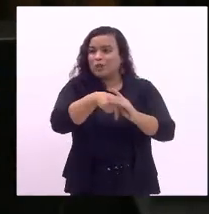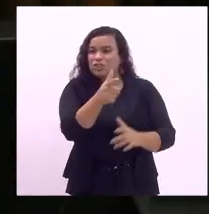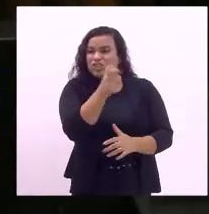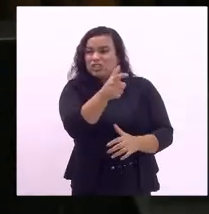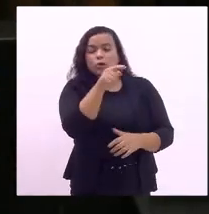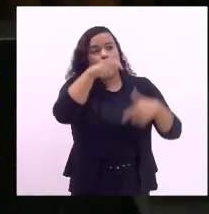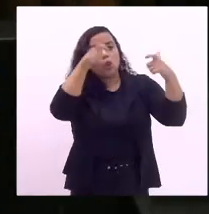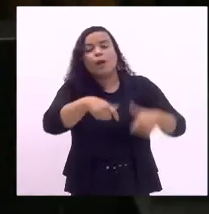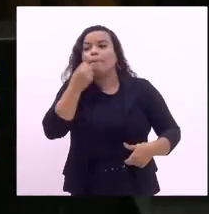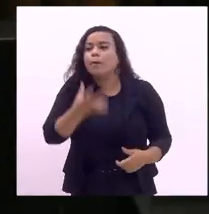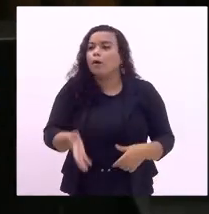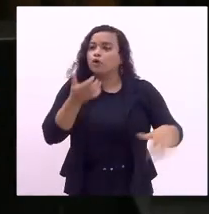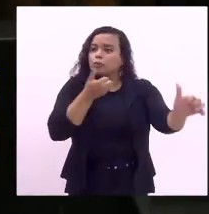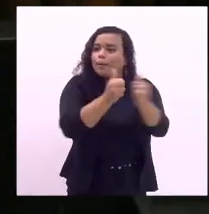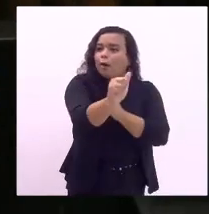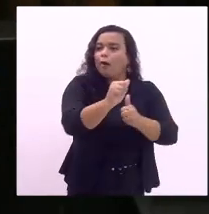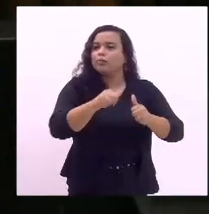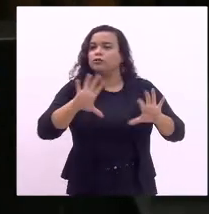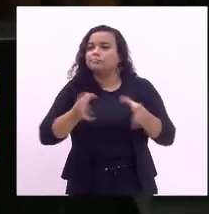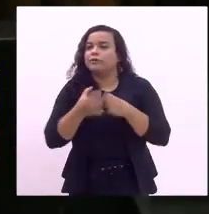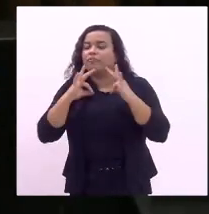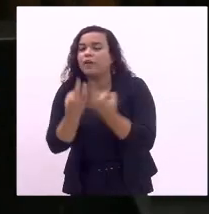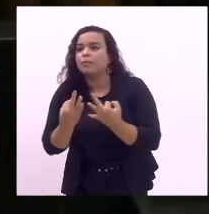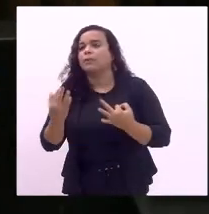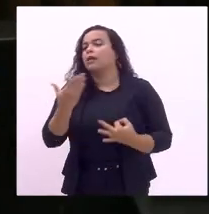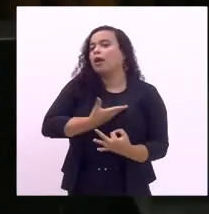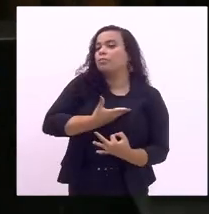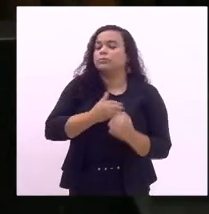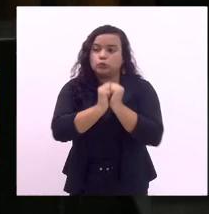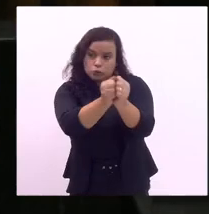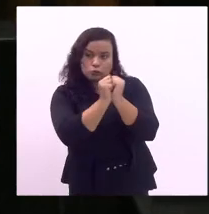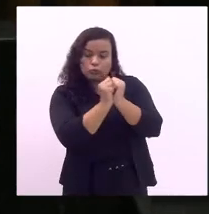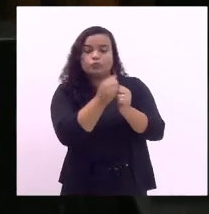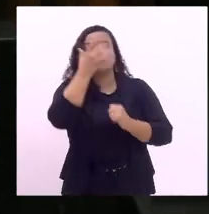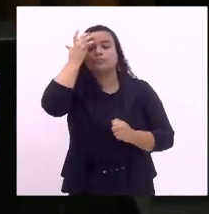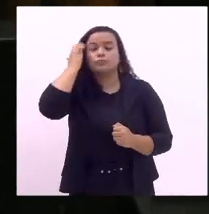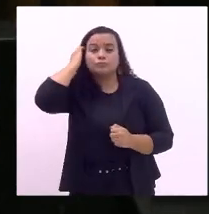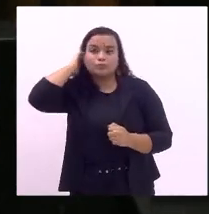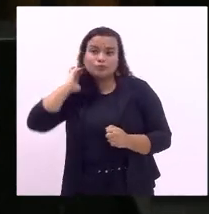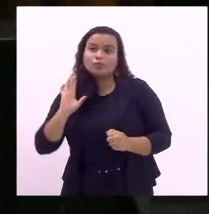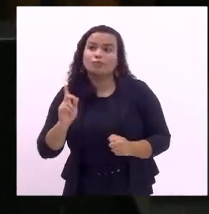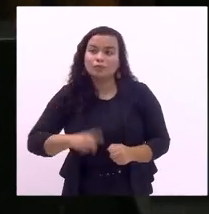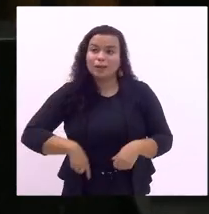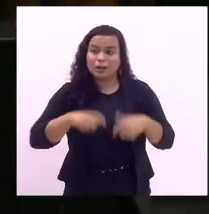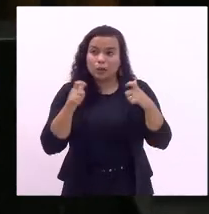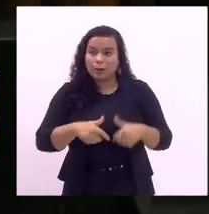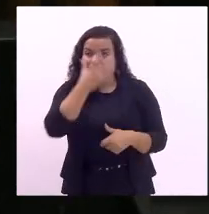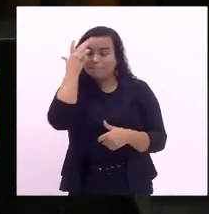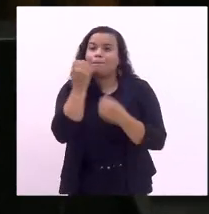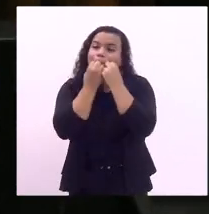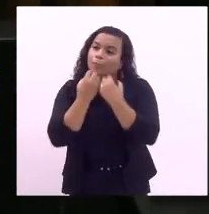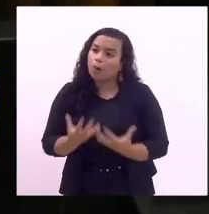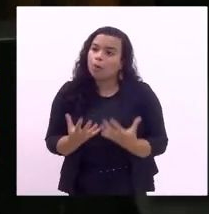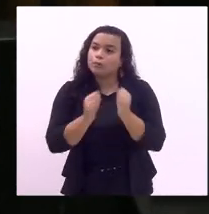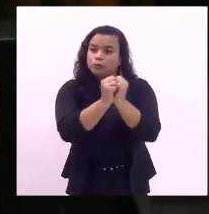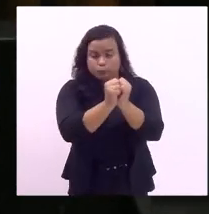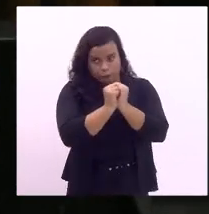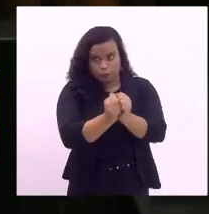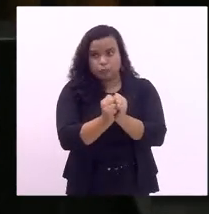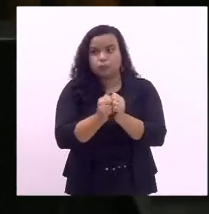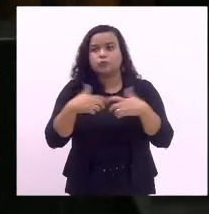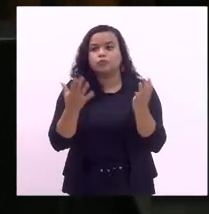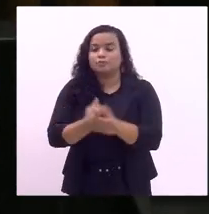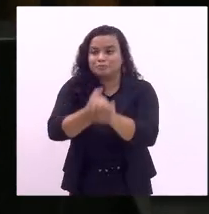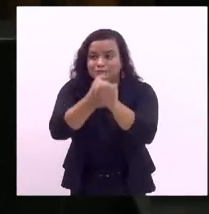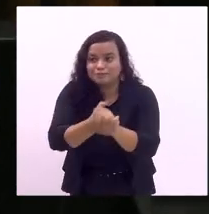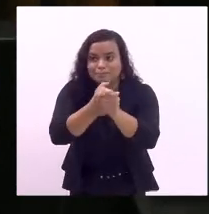bem, é lugar de fazer esporte, é lugar de reunir com a família e com os amigos, é lugar para as pessoas de bem estarem. Então, minha